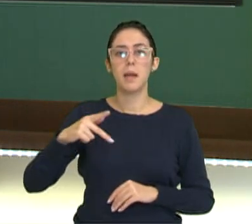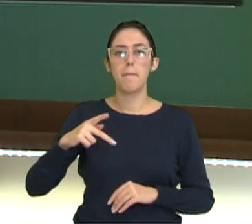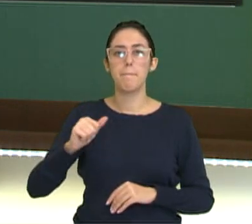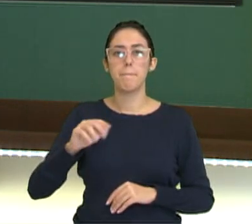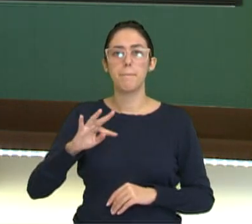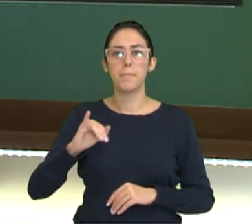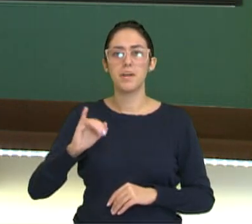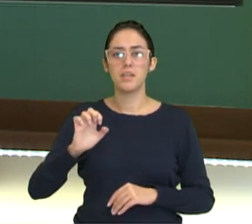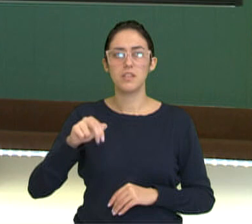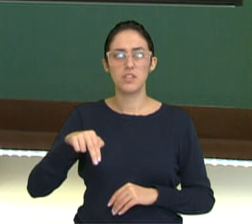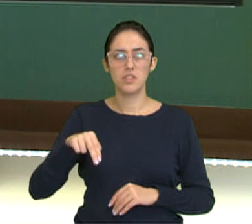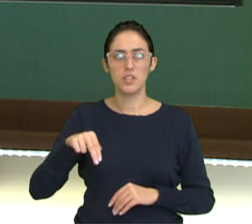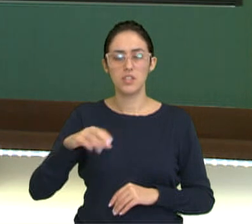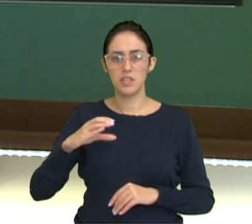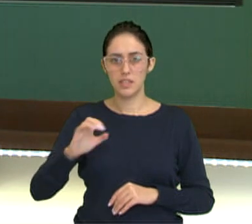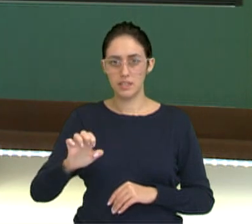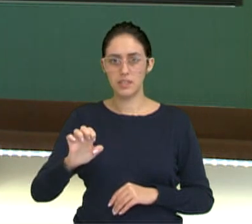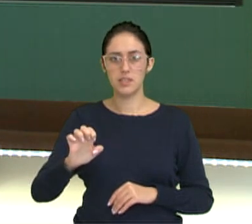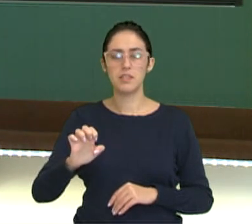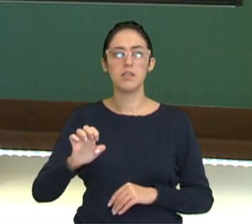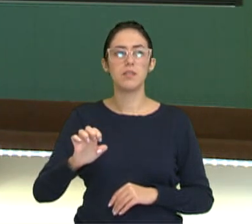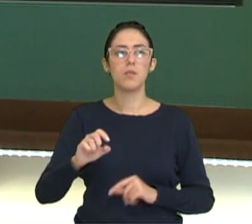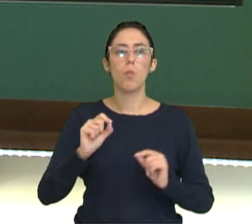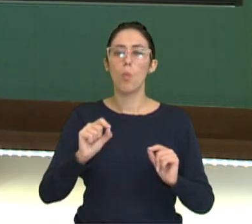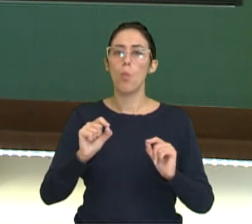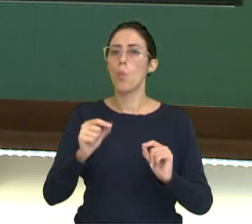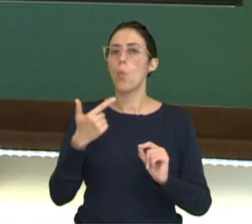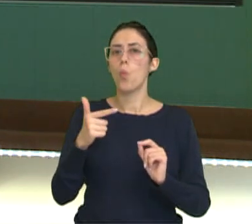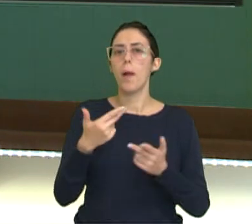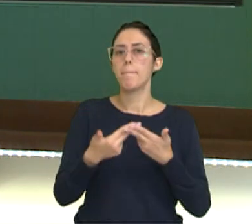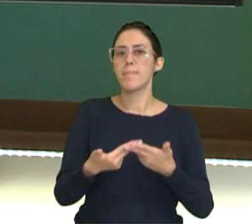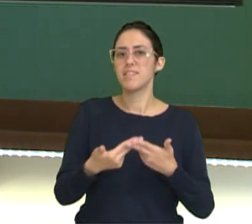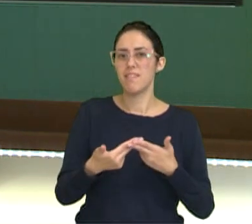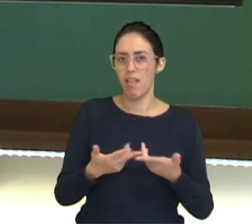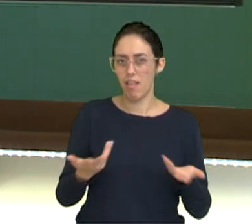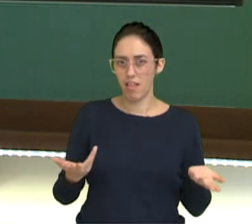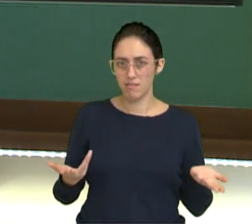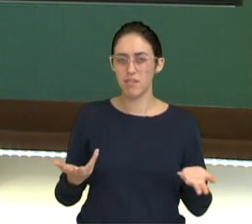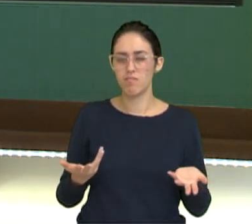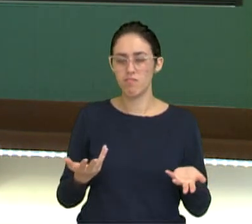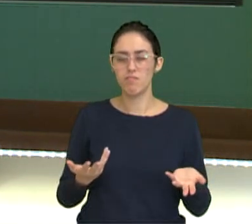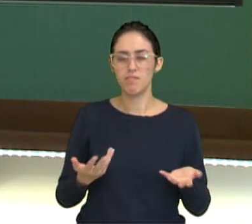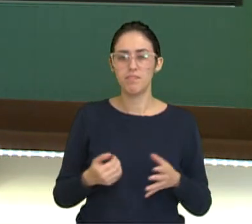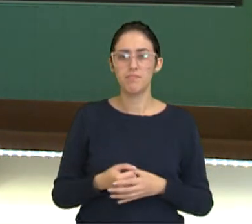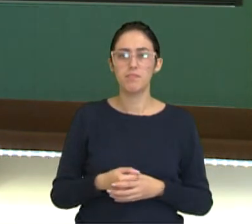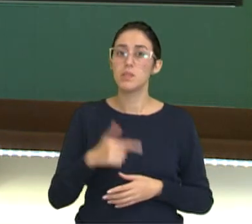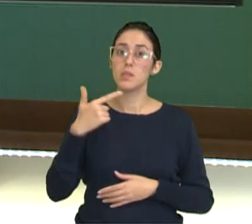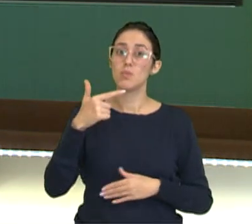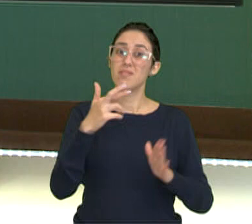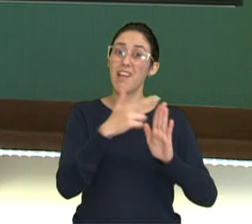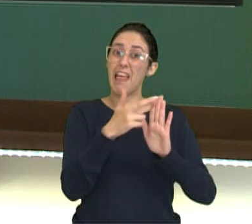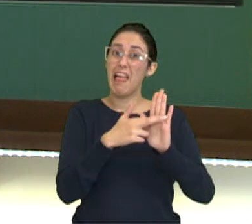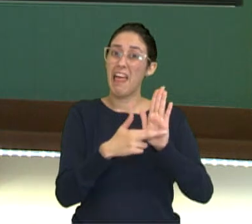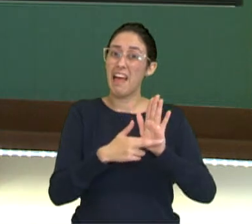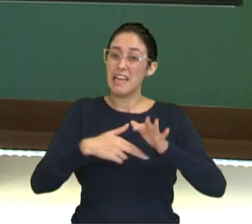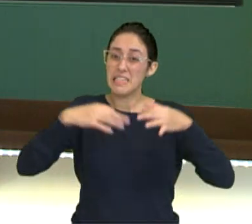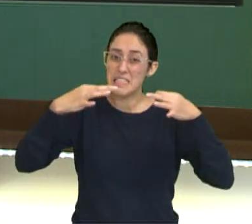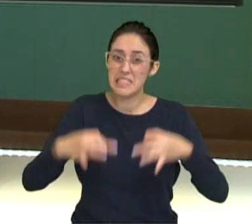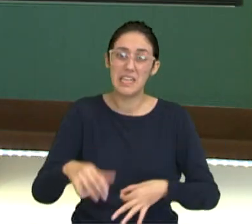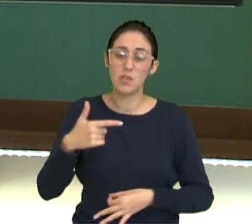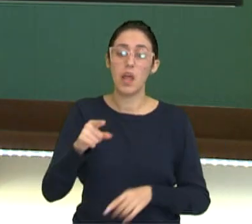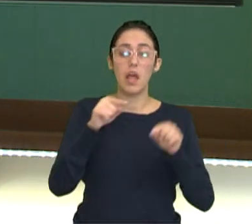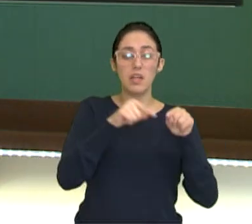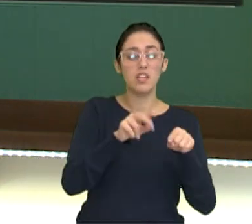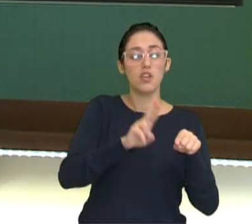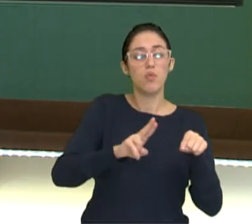impaciência, imperfeição. Aqui seria no caso do IM, tá bom? Gente, não há regrinhas muito específicas para... nesse aqui eu vou